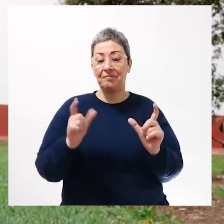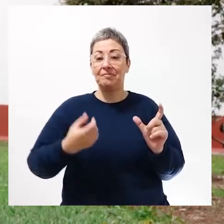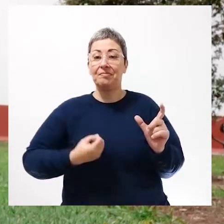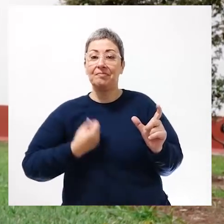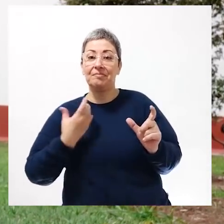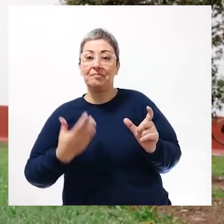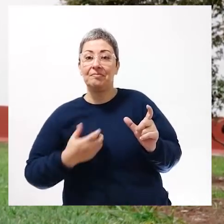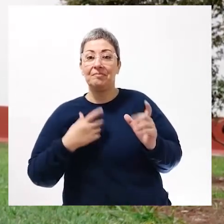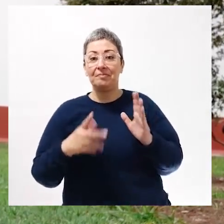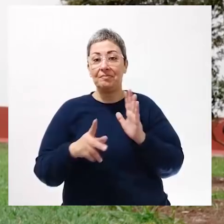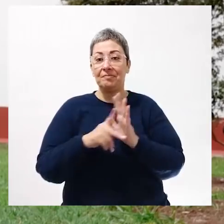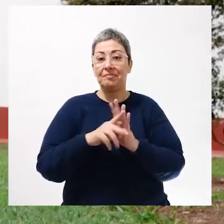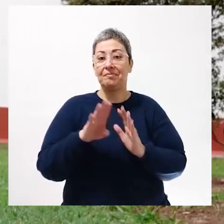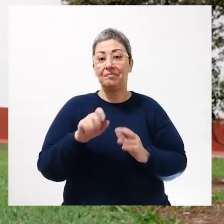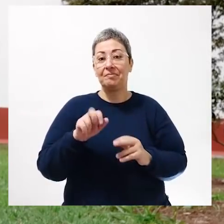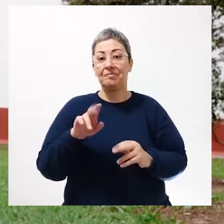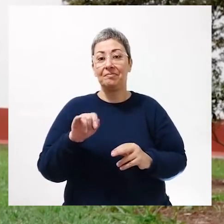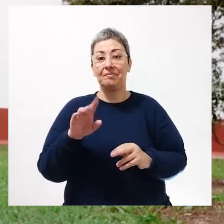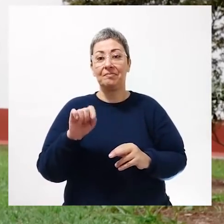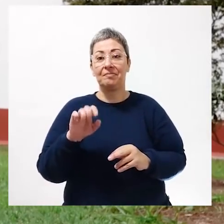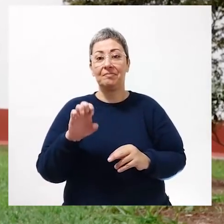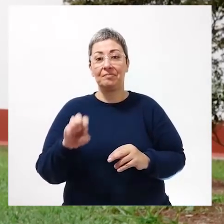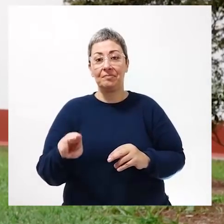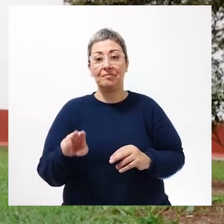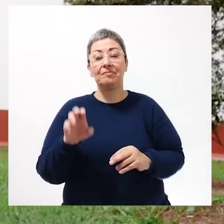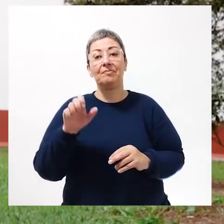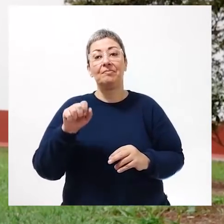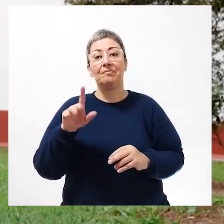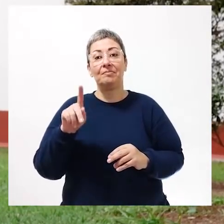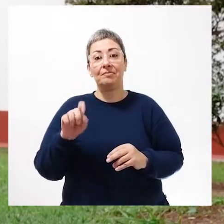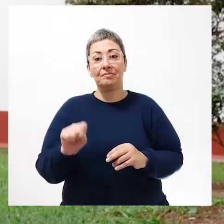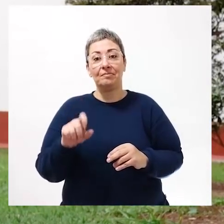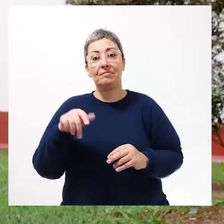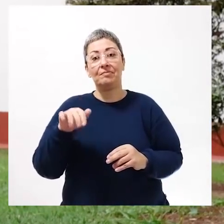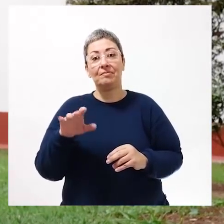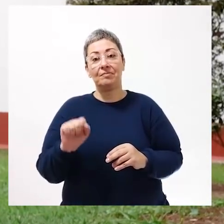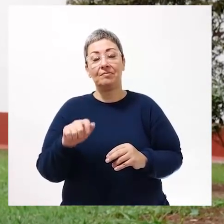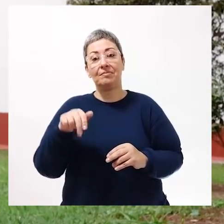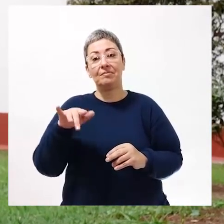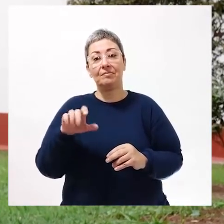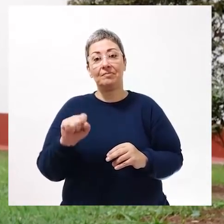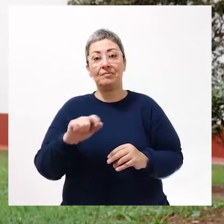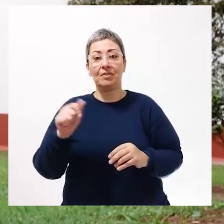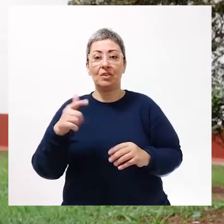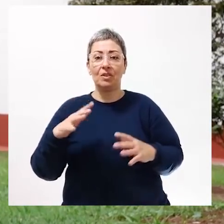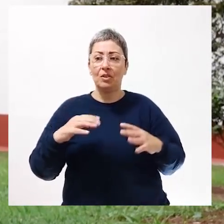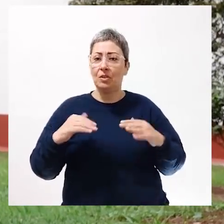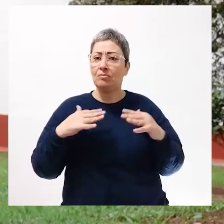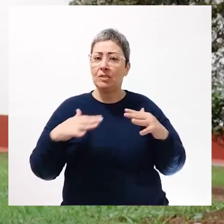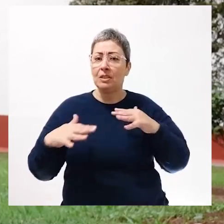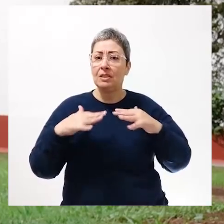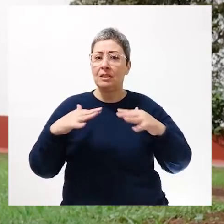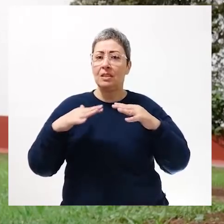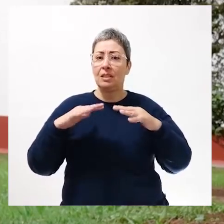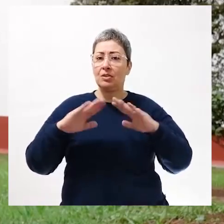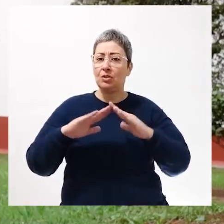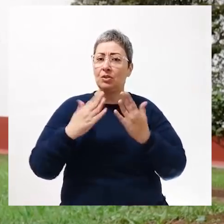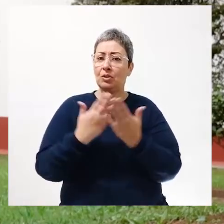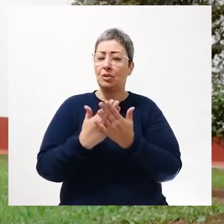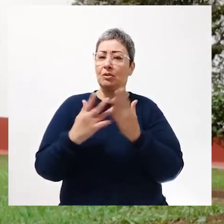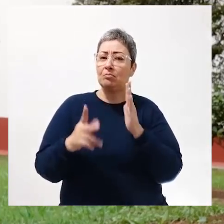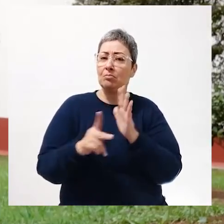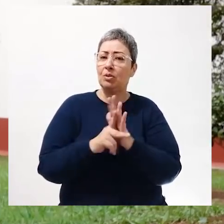Palavras, poema de Bartolomeu Campos de Queiroz. Nesse movimento por uma